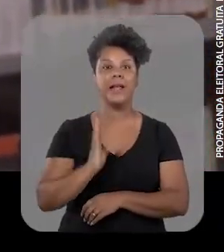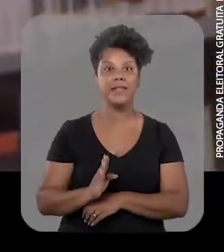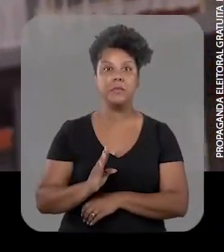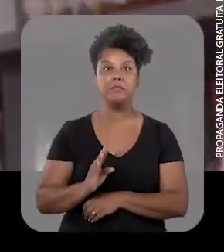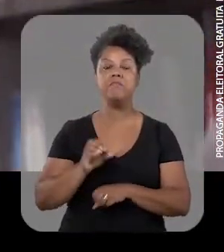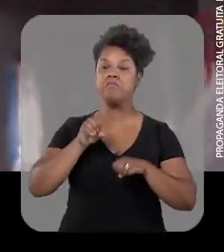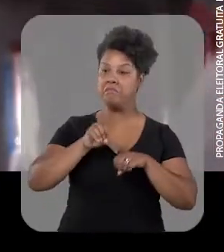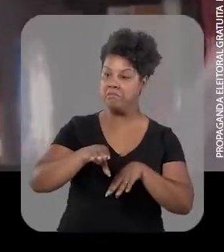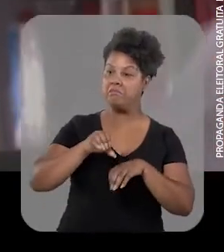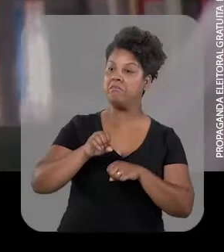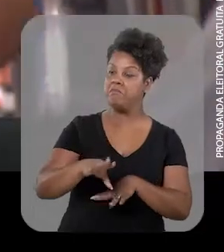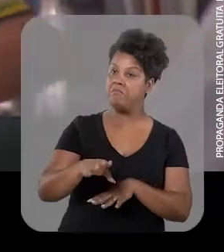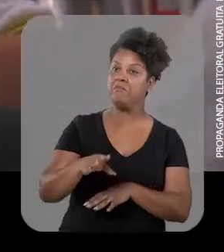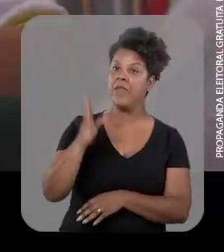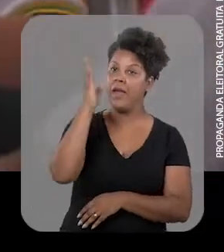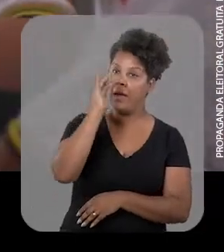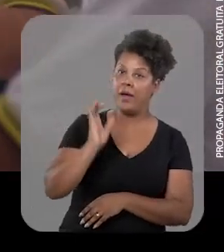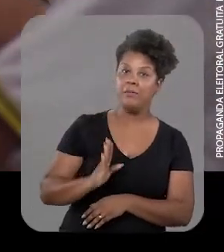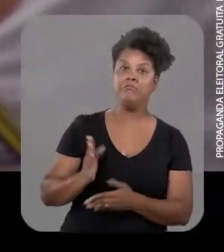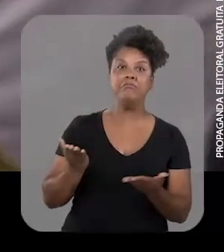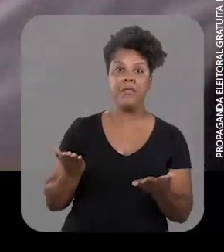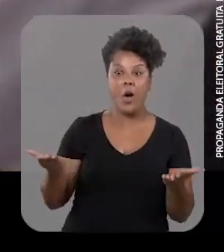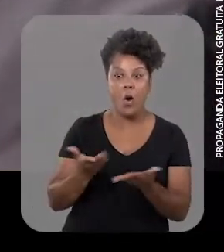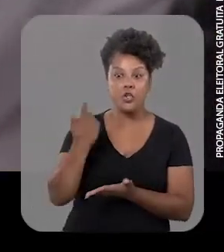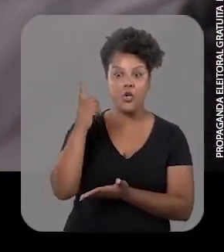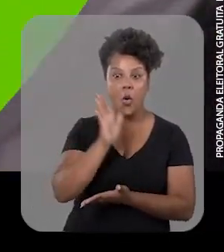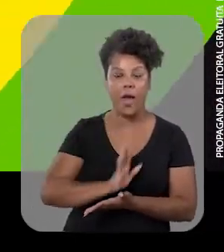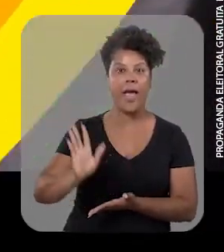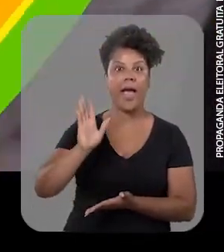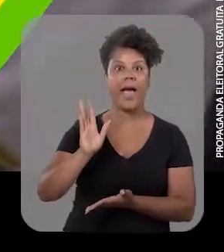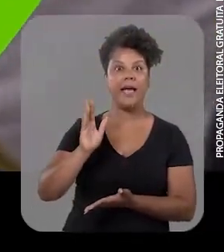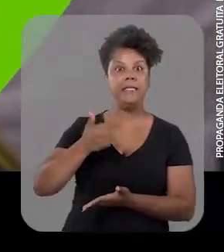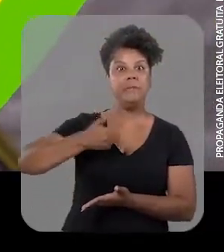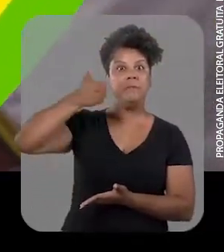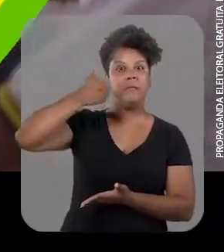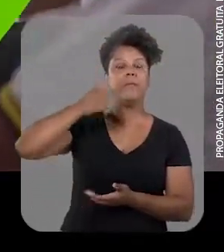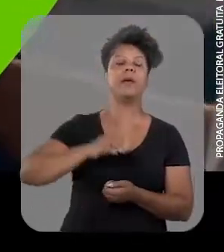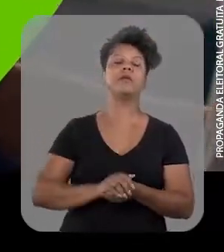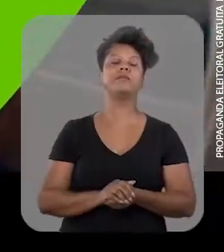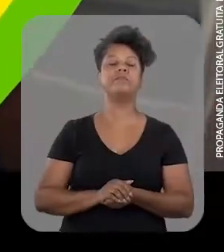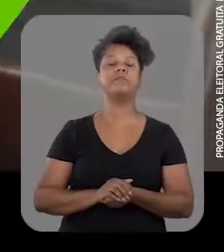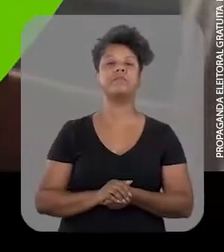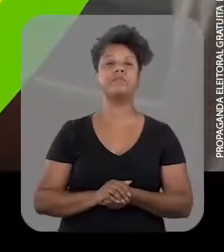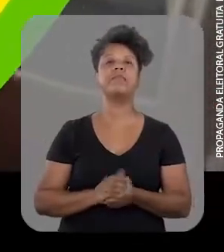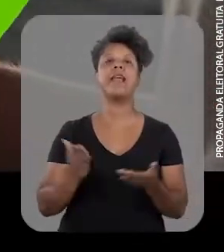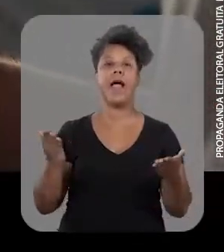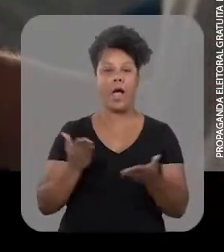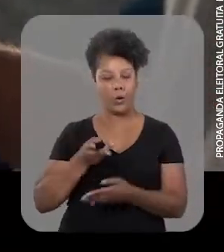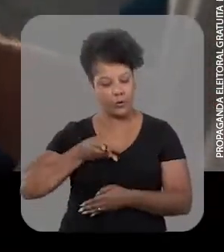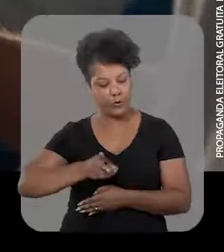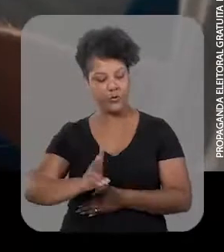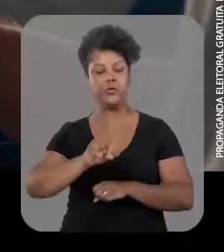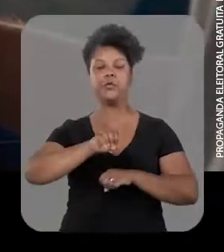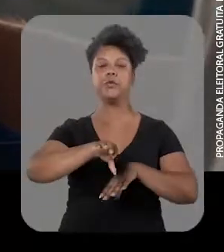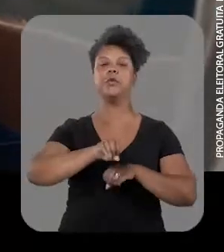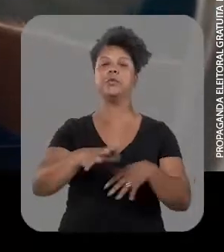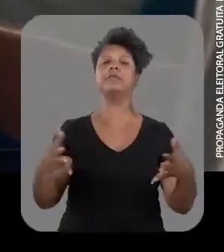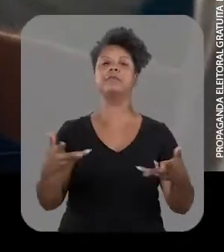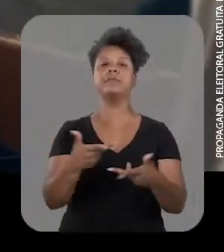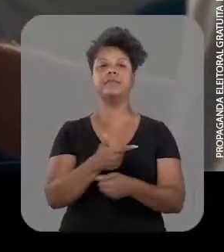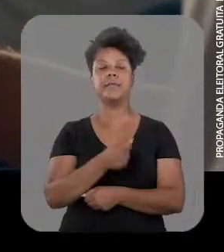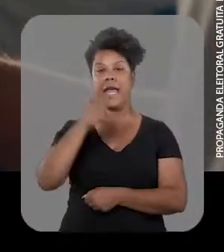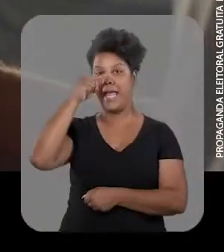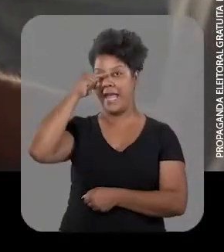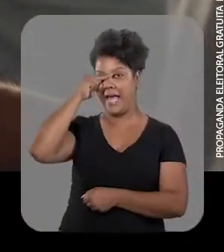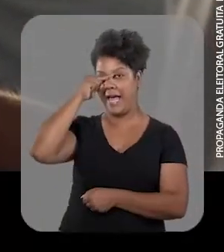Goiás chegou no topo. E para permanecer no topo, seguindo em frente na educação. Caiado vai